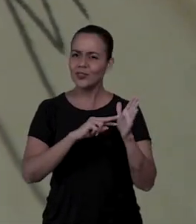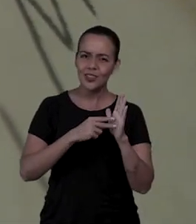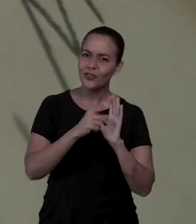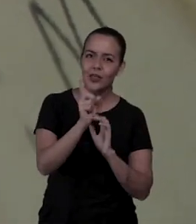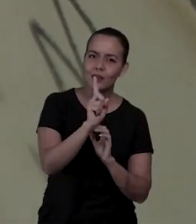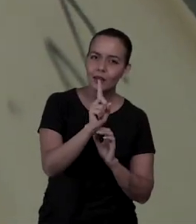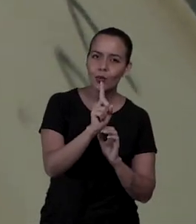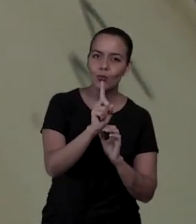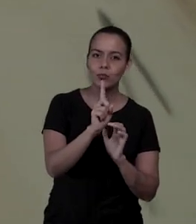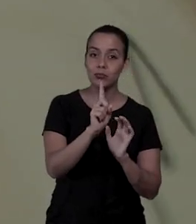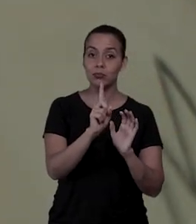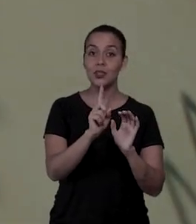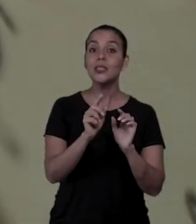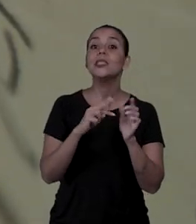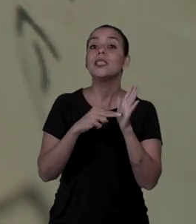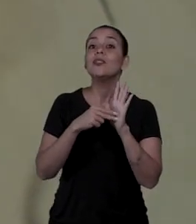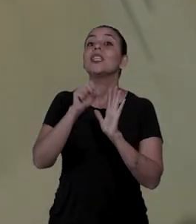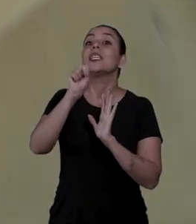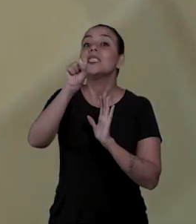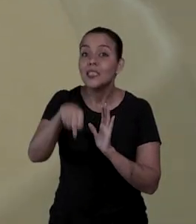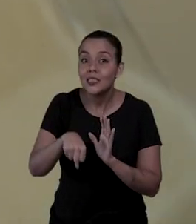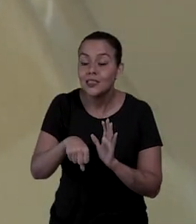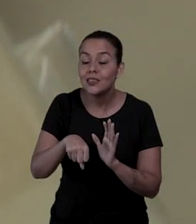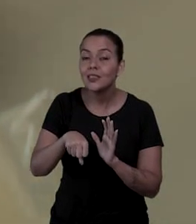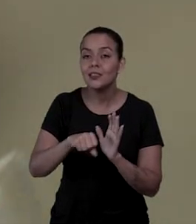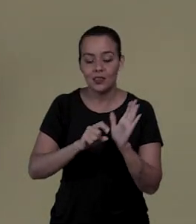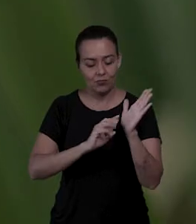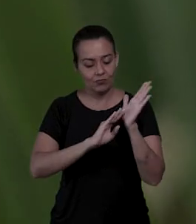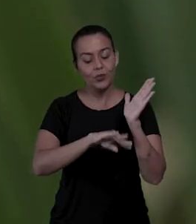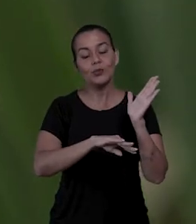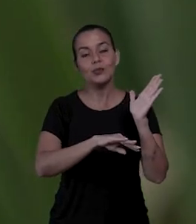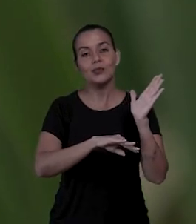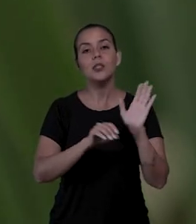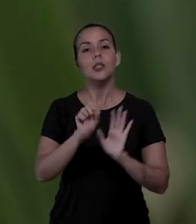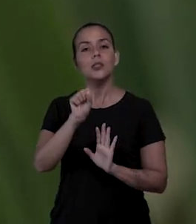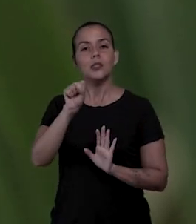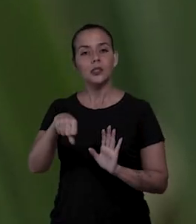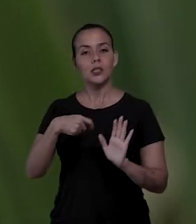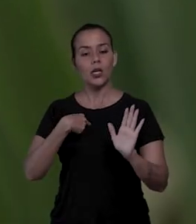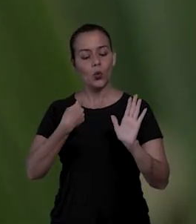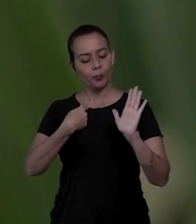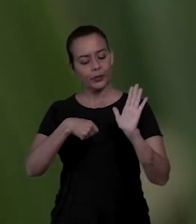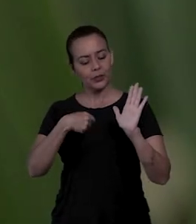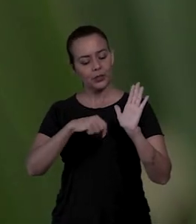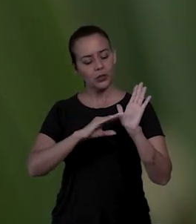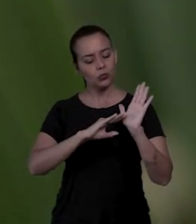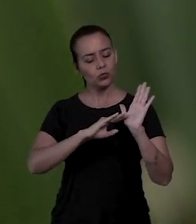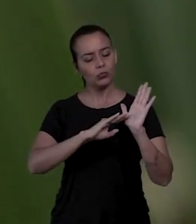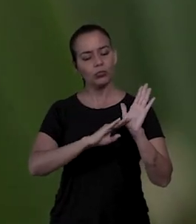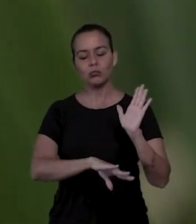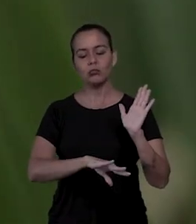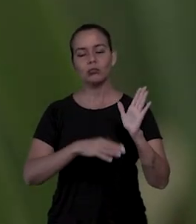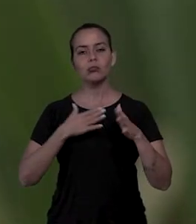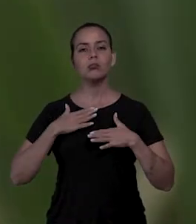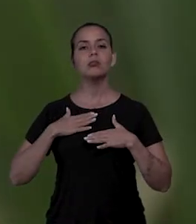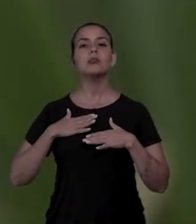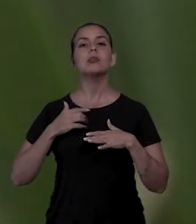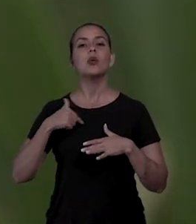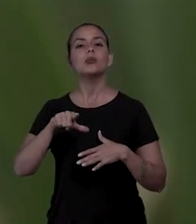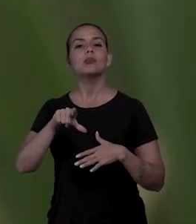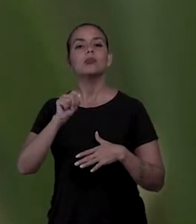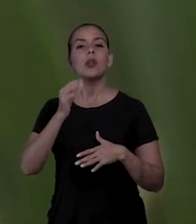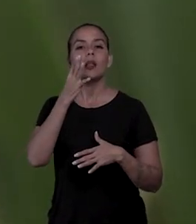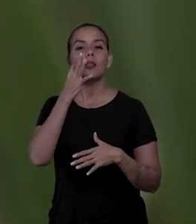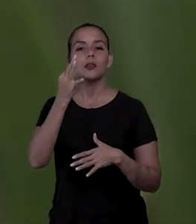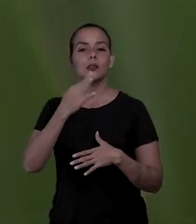dizendo não para quem você cancelou. Você está dizendo sim. Detalhe da mão da jovem com uma Sim. tesoura de jardinagem. A minha